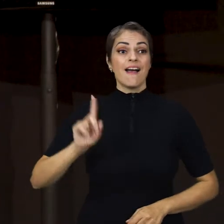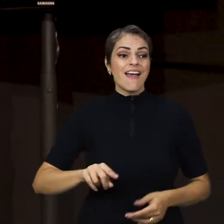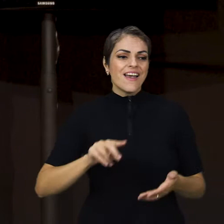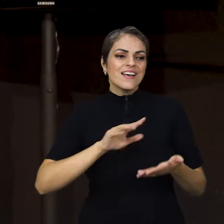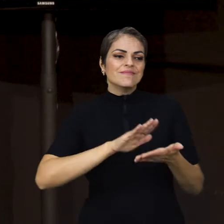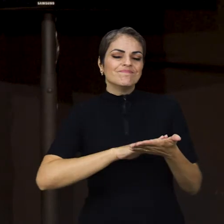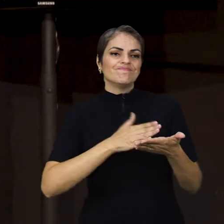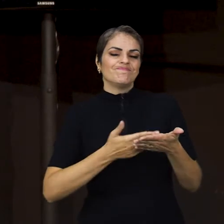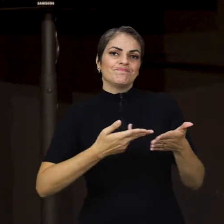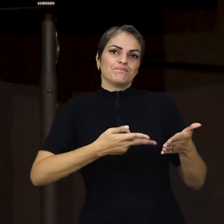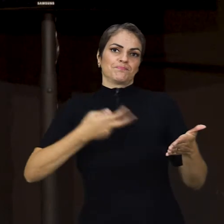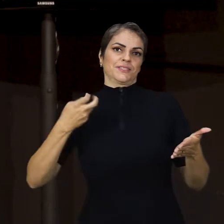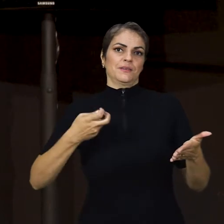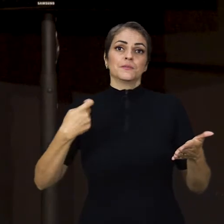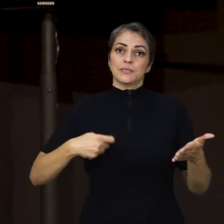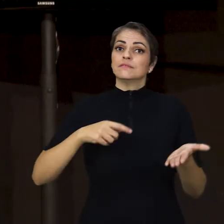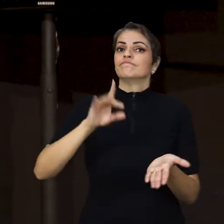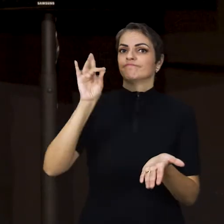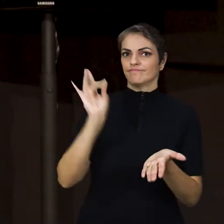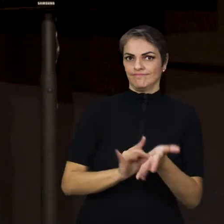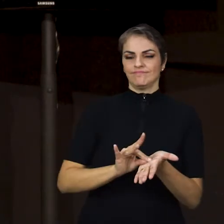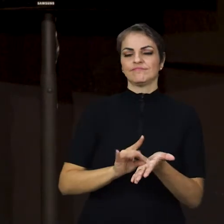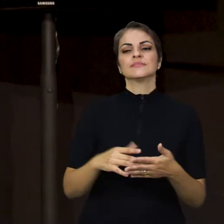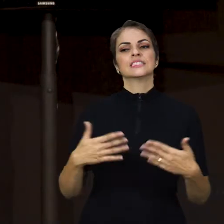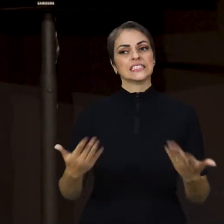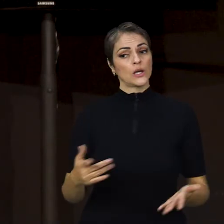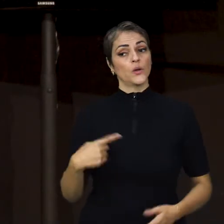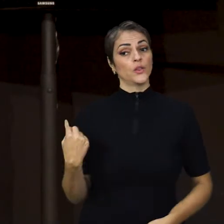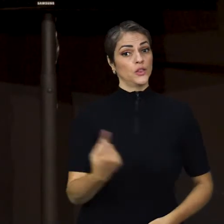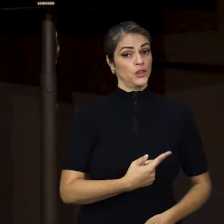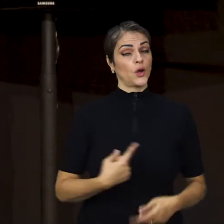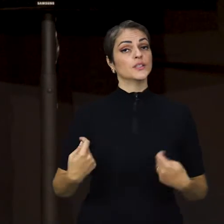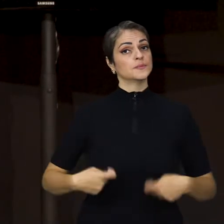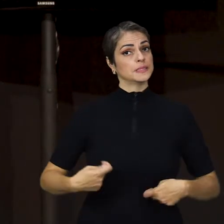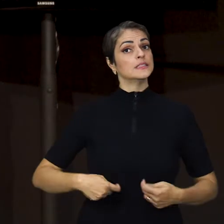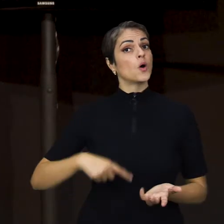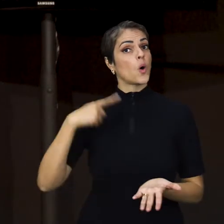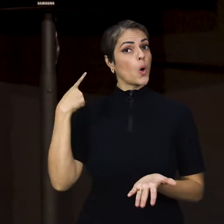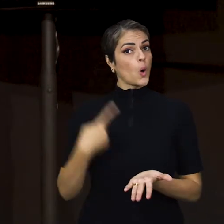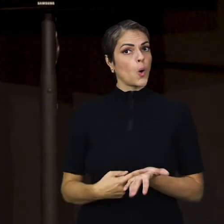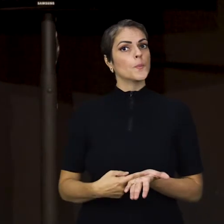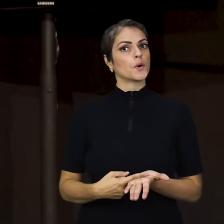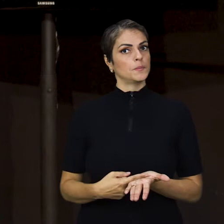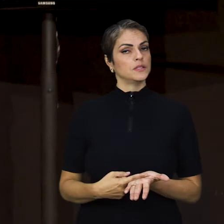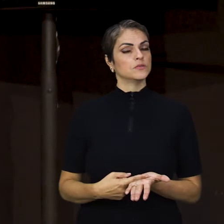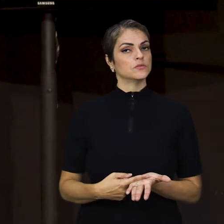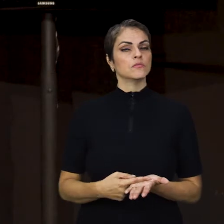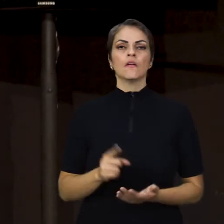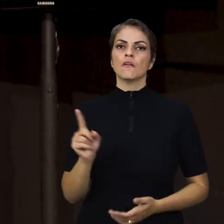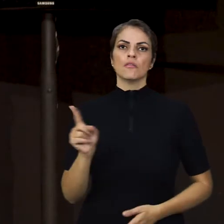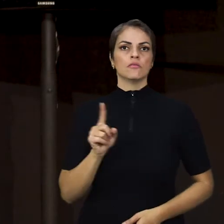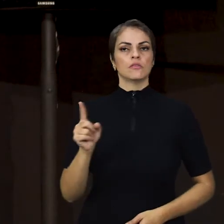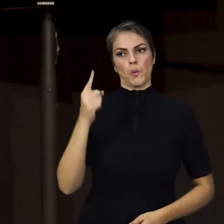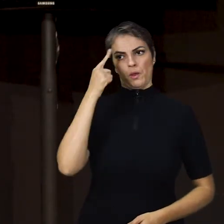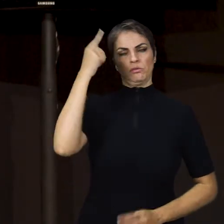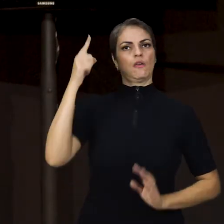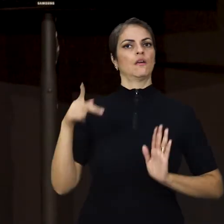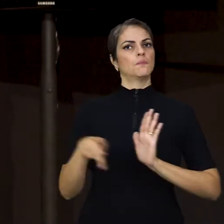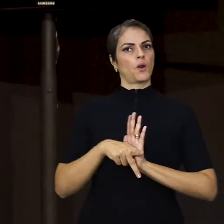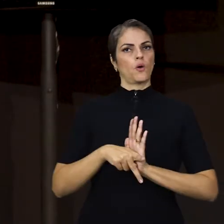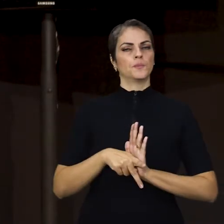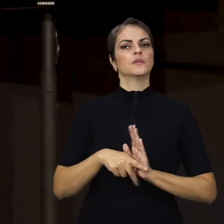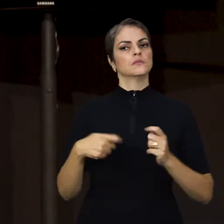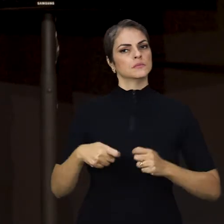dizer. E aí, o nosso intuito, o nosso compromisso como intérpretes das Escrituras não é sermos originais, mas sermos